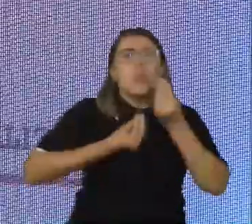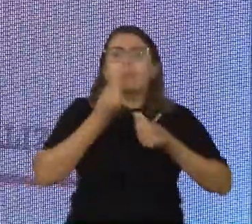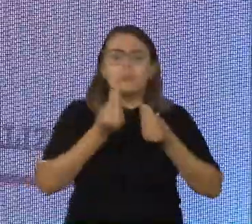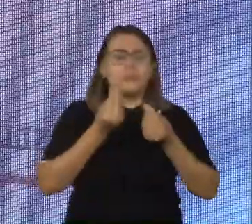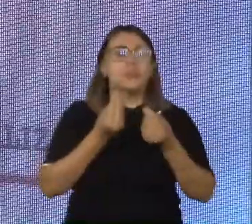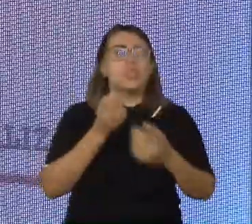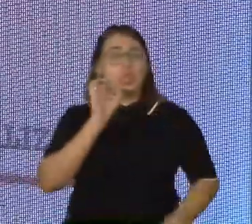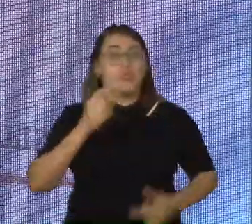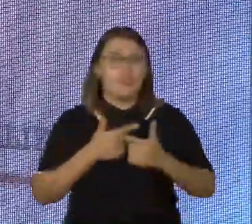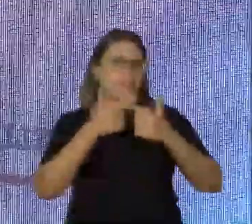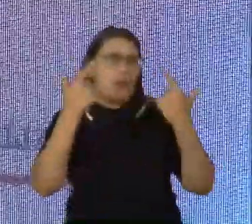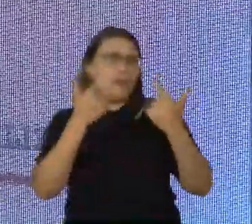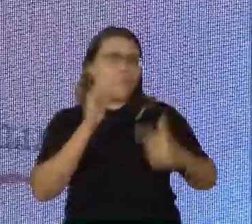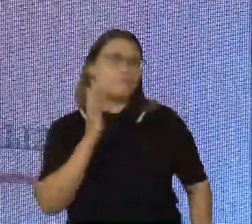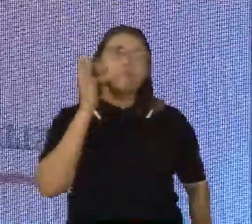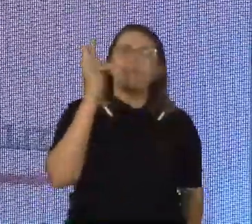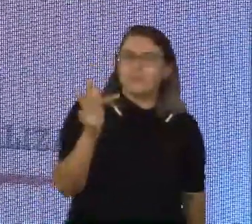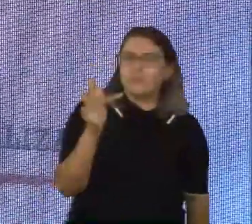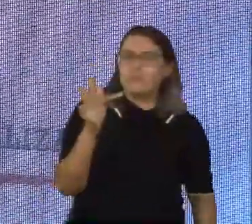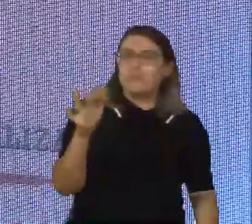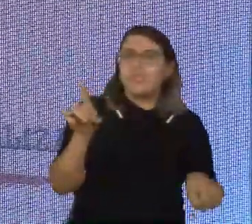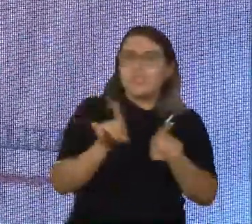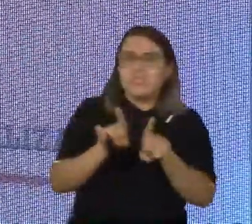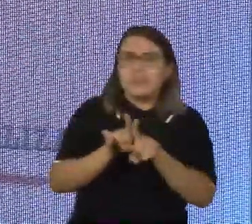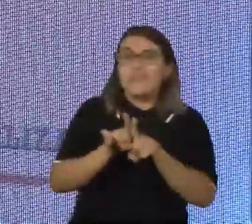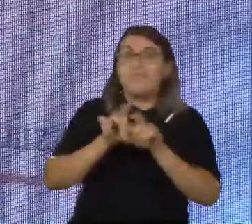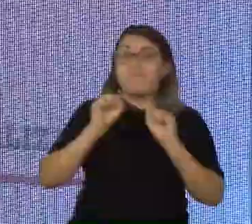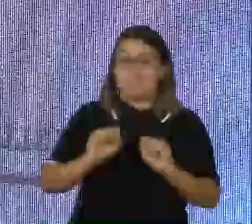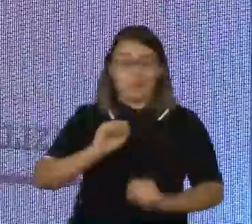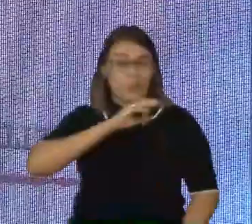sinônimo de sorte, futuro ou fatalidade.